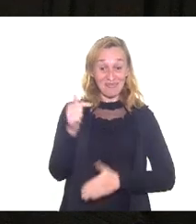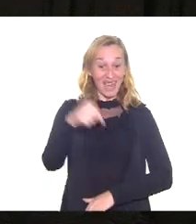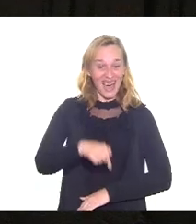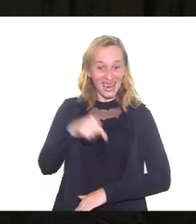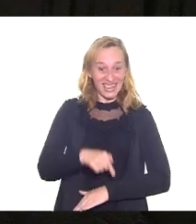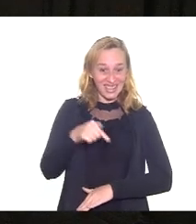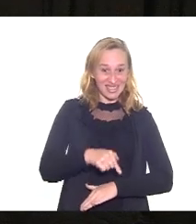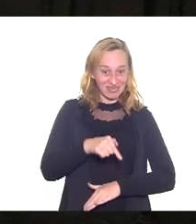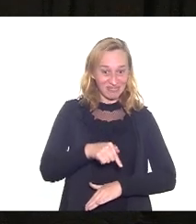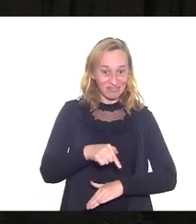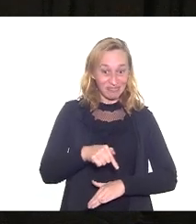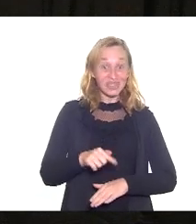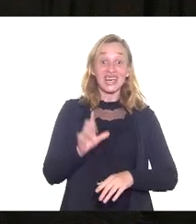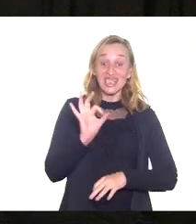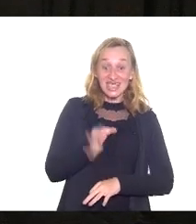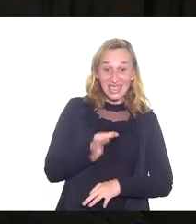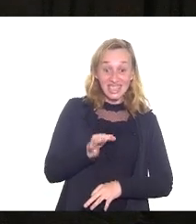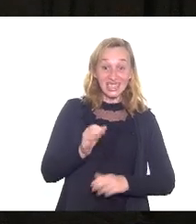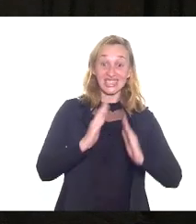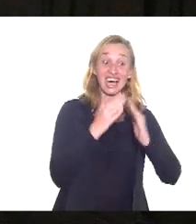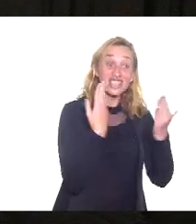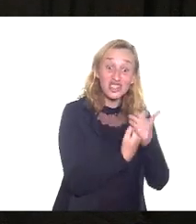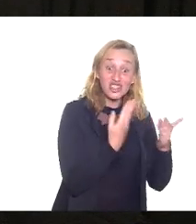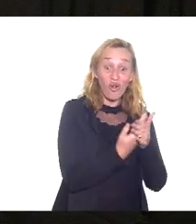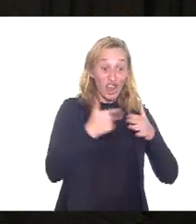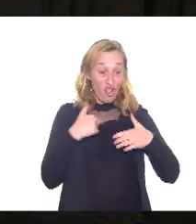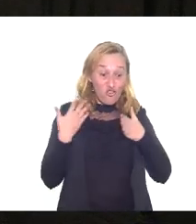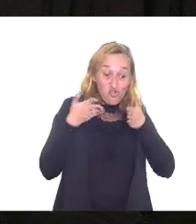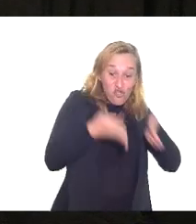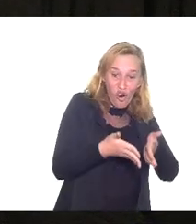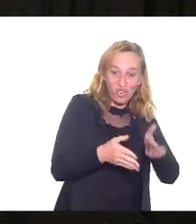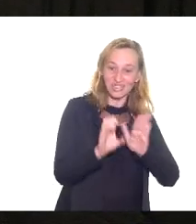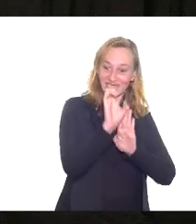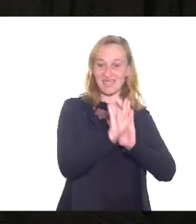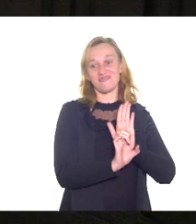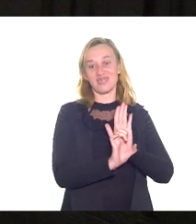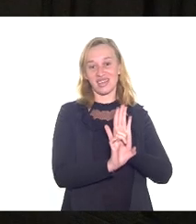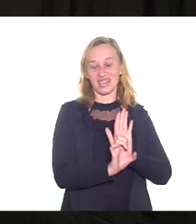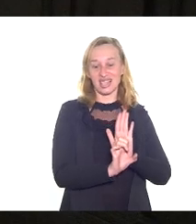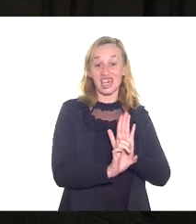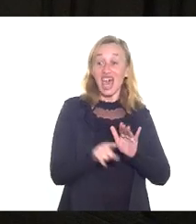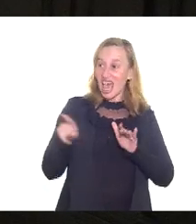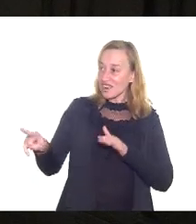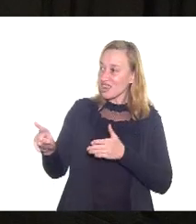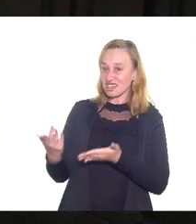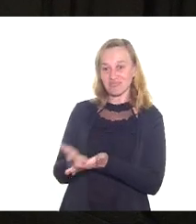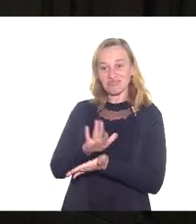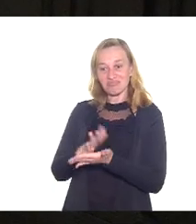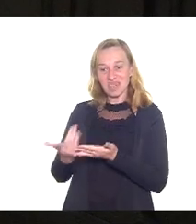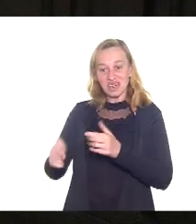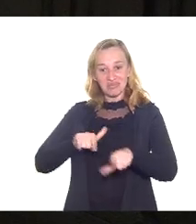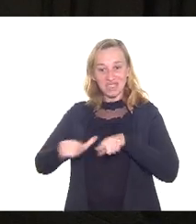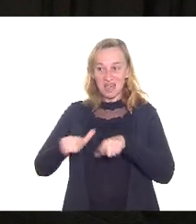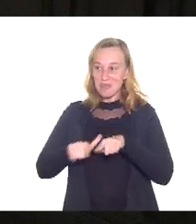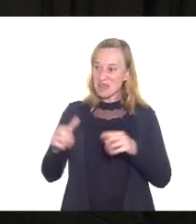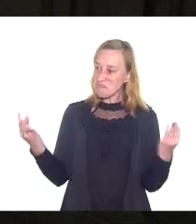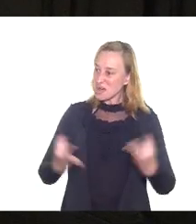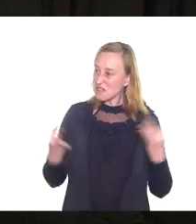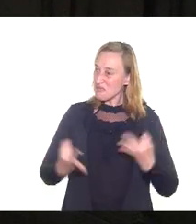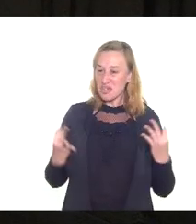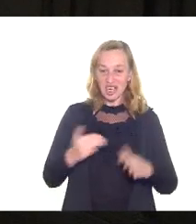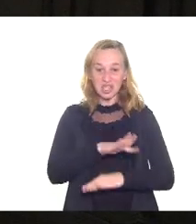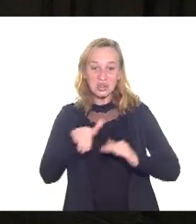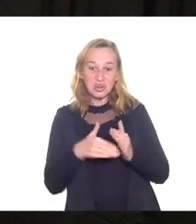no Parlamento e, sobretudo, nas escolas, que é o foco dessa emenda, porque elas fazem um trabalho fundamental, elas e eles,